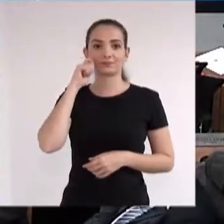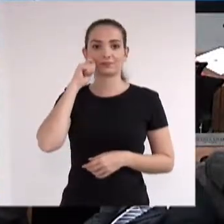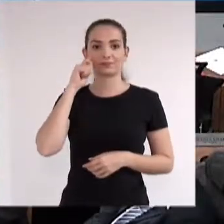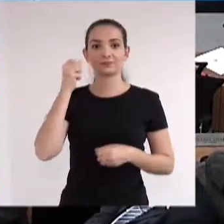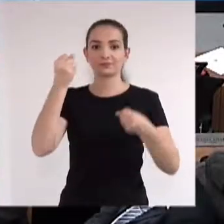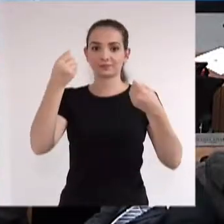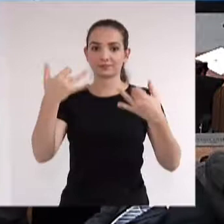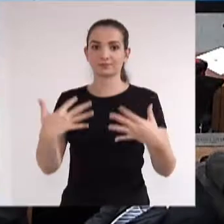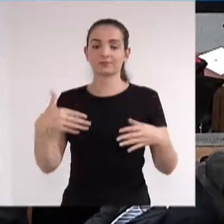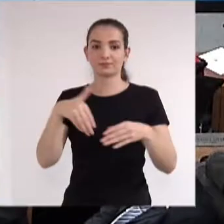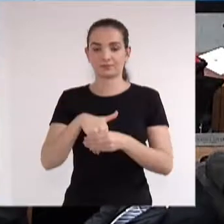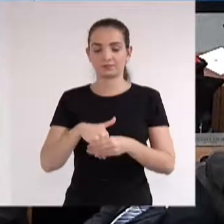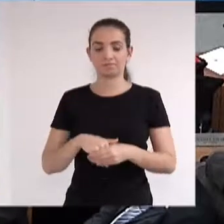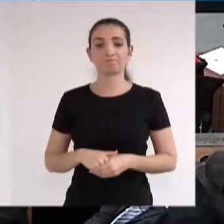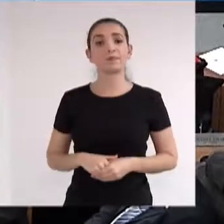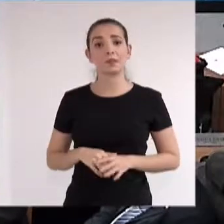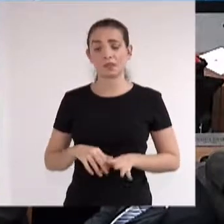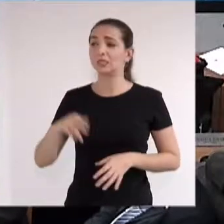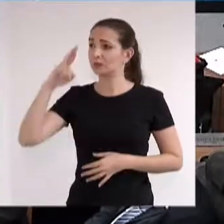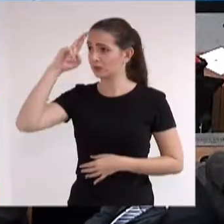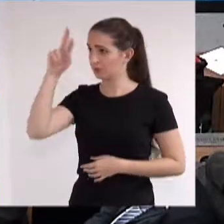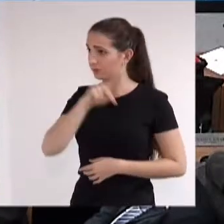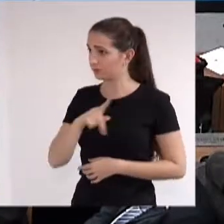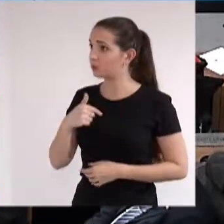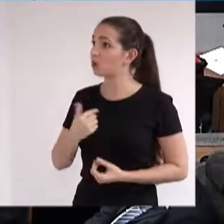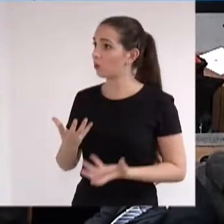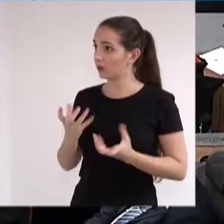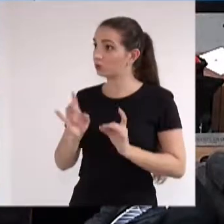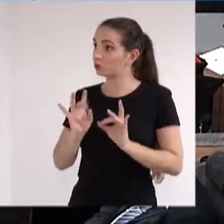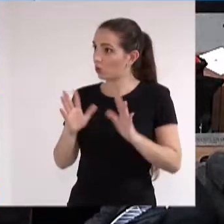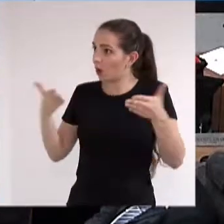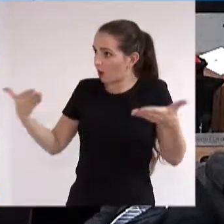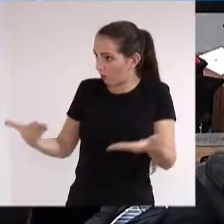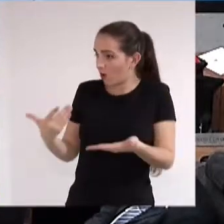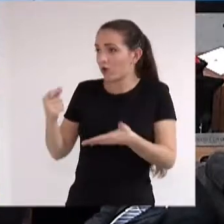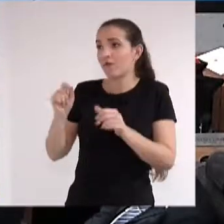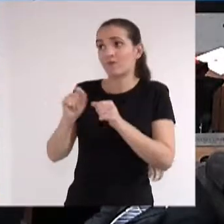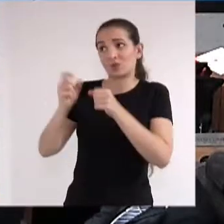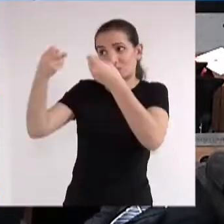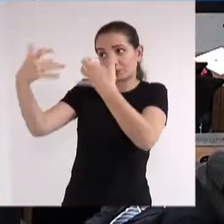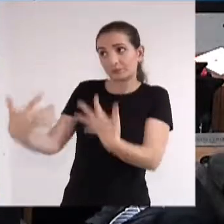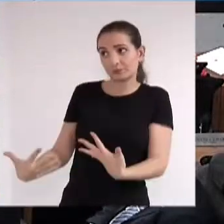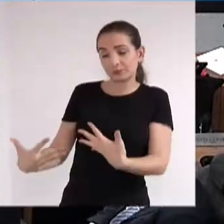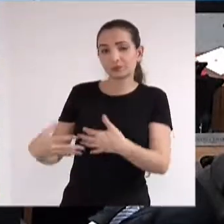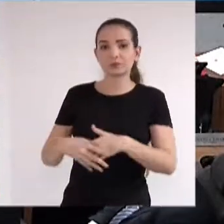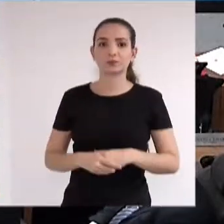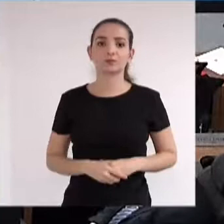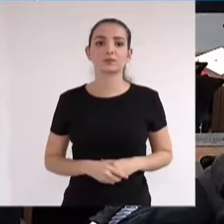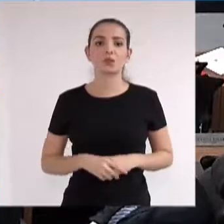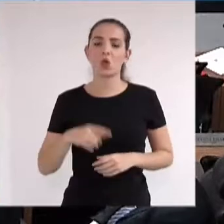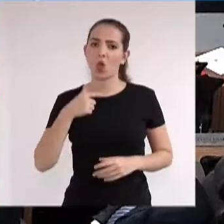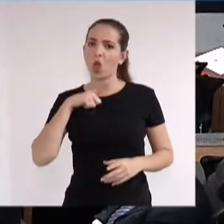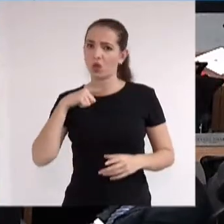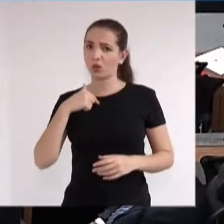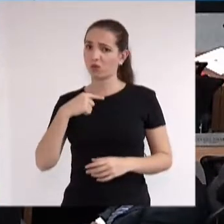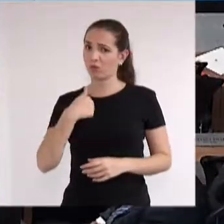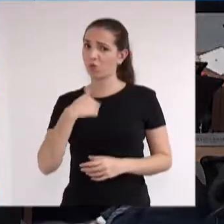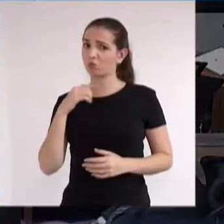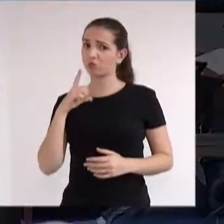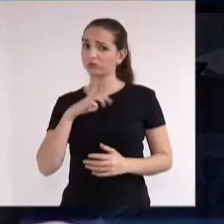Declaração de voto, senhor presidente. Eu quero só aqui fazer uma observação. Concordo plenamente com